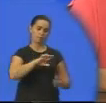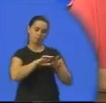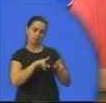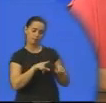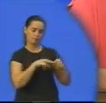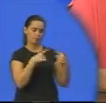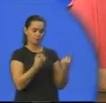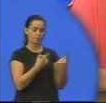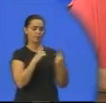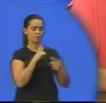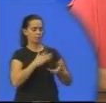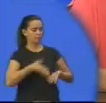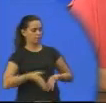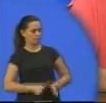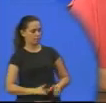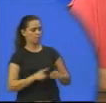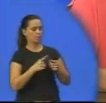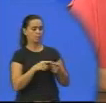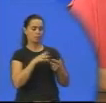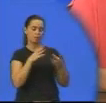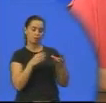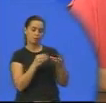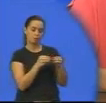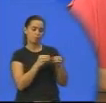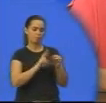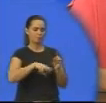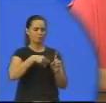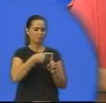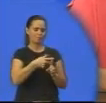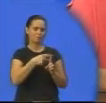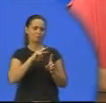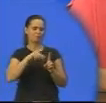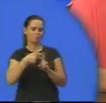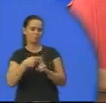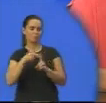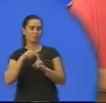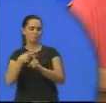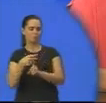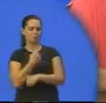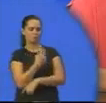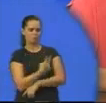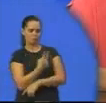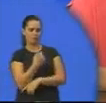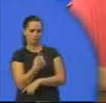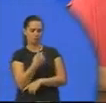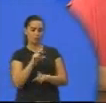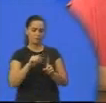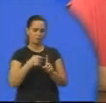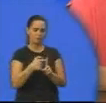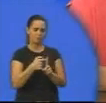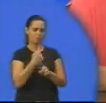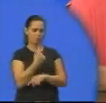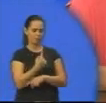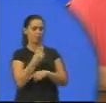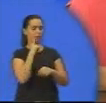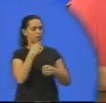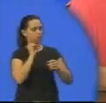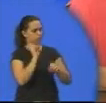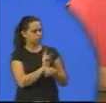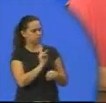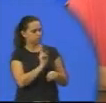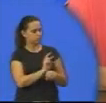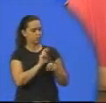diferente, que ele havia nascido com um cromossomo a mais no par 21 e que a sua condição inspirava vários